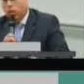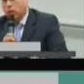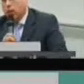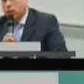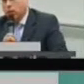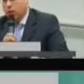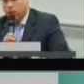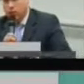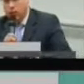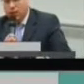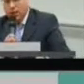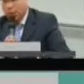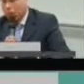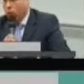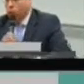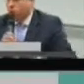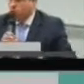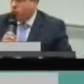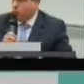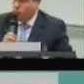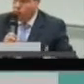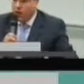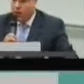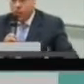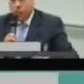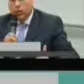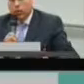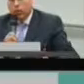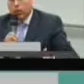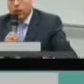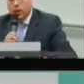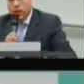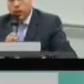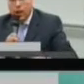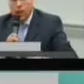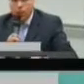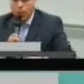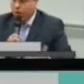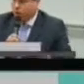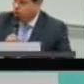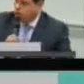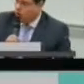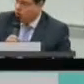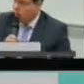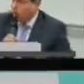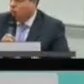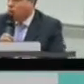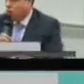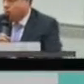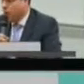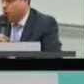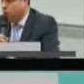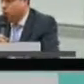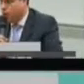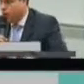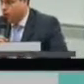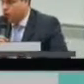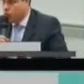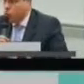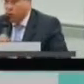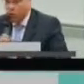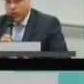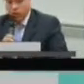tenho recebido muitas denúncias. Denúncias, inclusive, do meu estado, Santa Catarina, que tem um plano estadual de